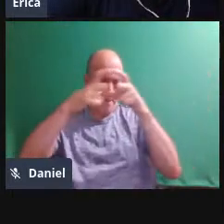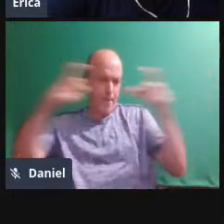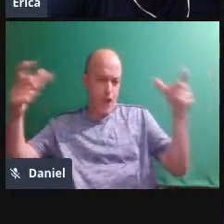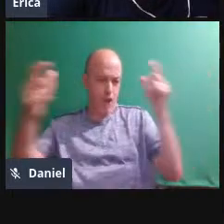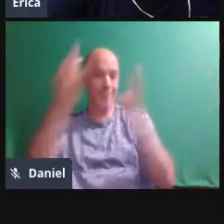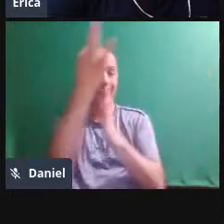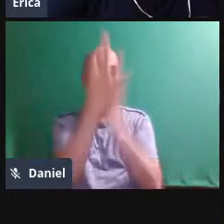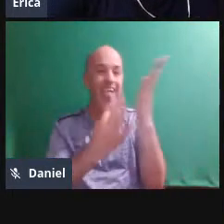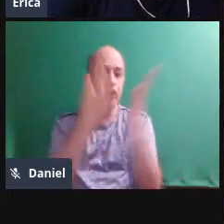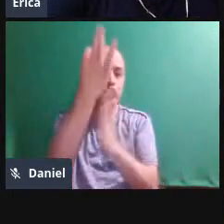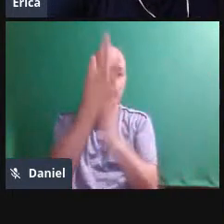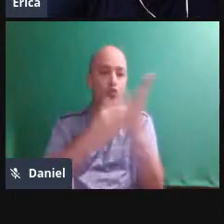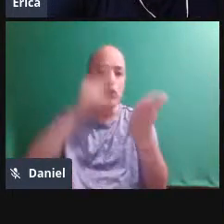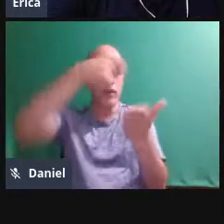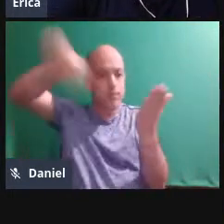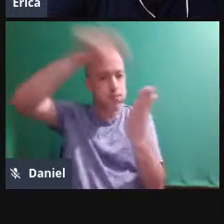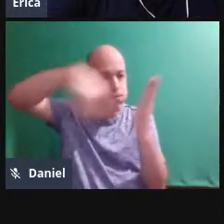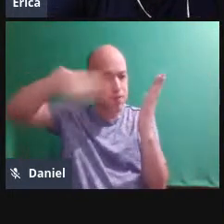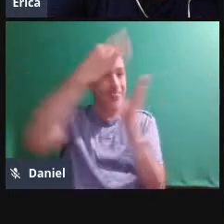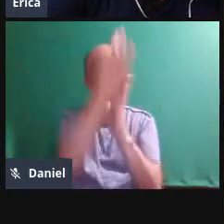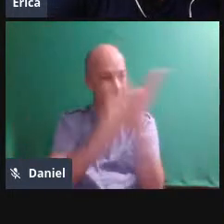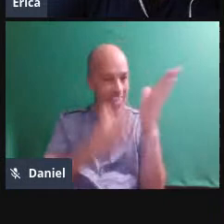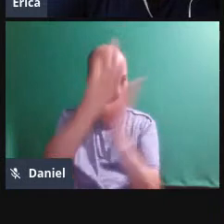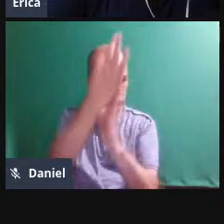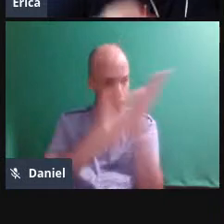A maioria dos surdos,